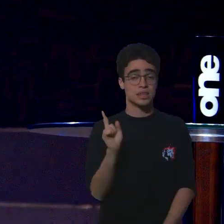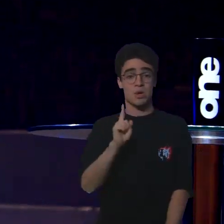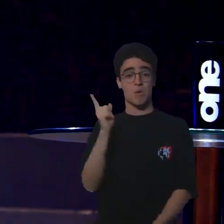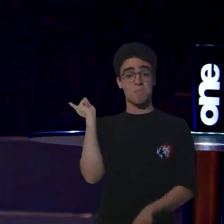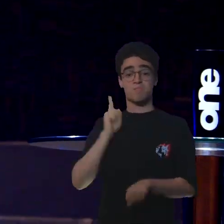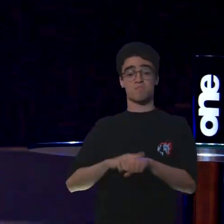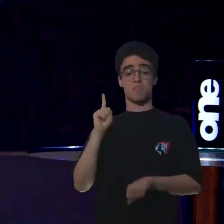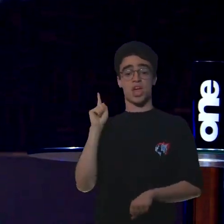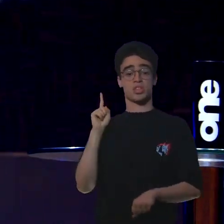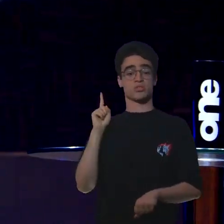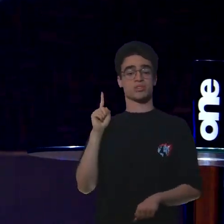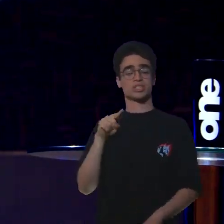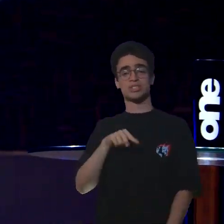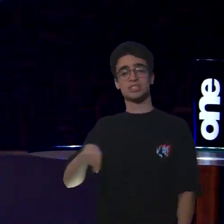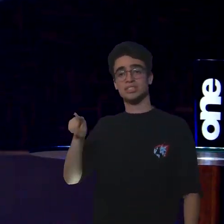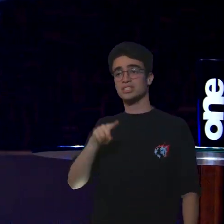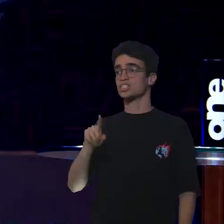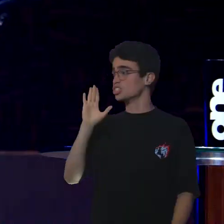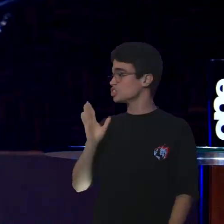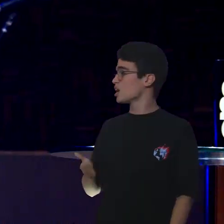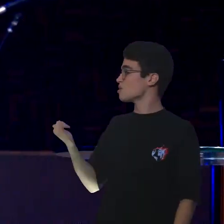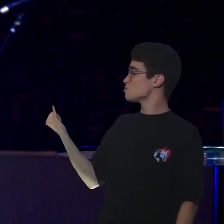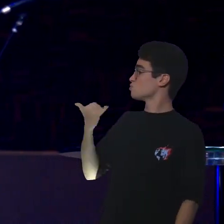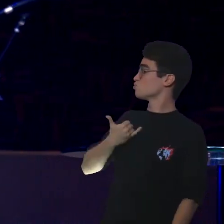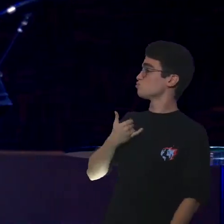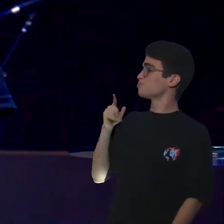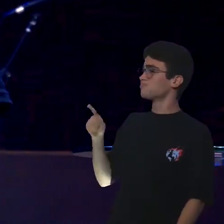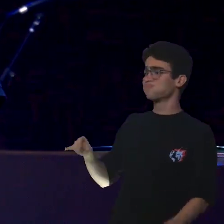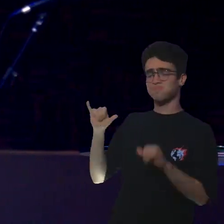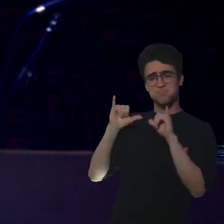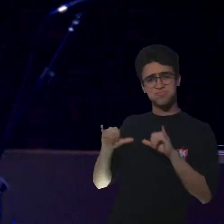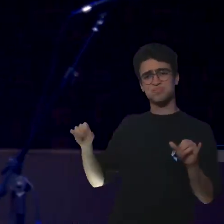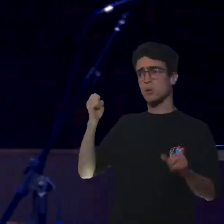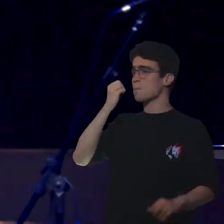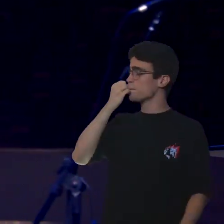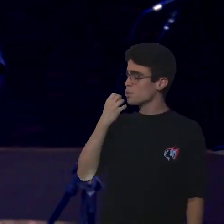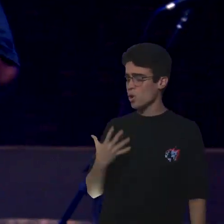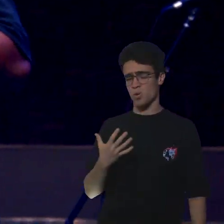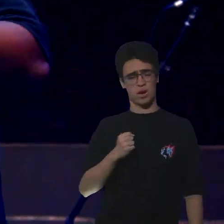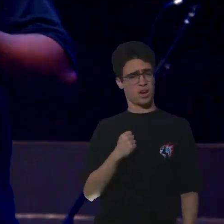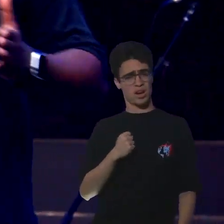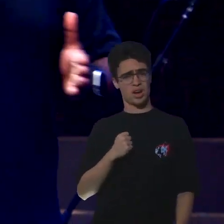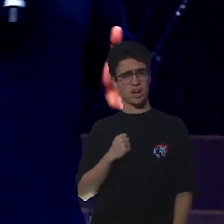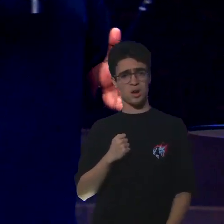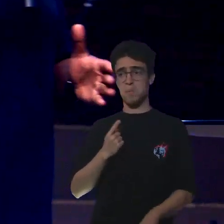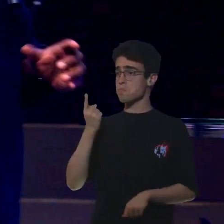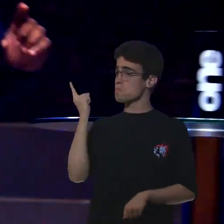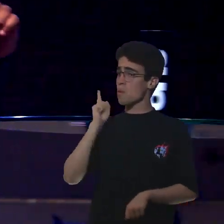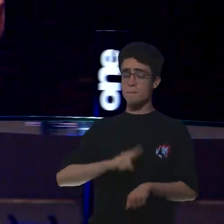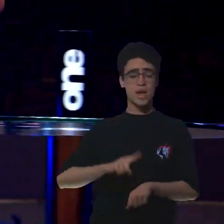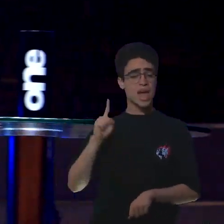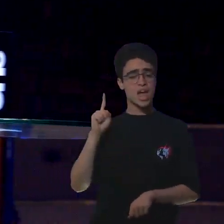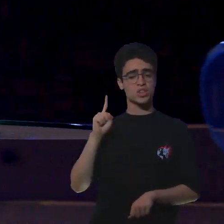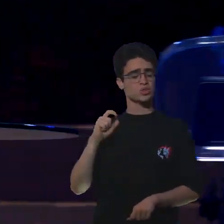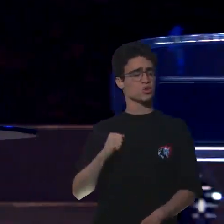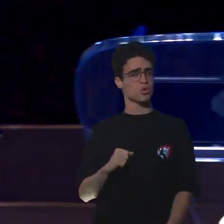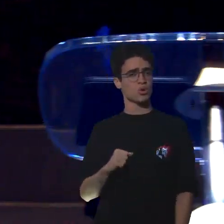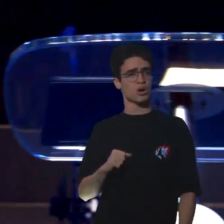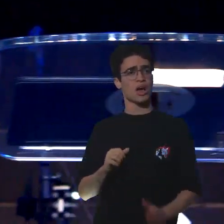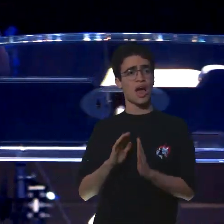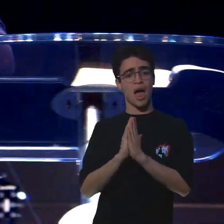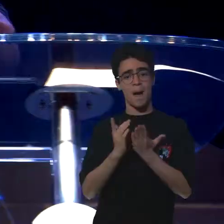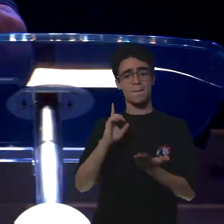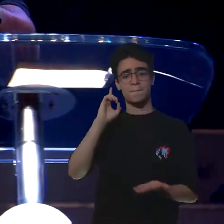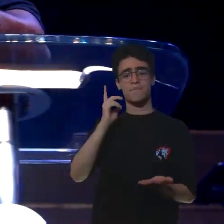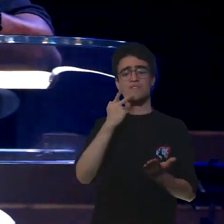instante eles tiveram um anúncio de uma boa notícia. Naquele exato momento, a palavra vai